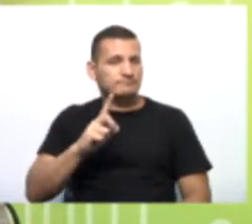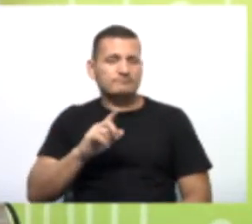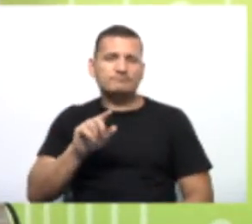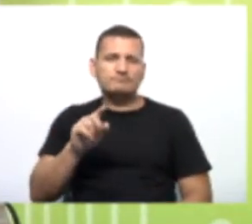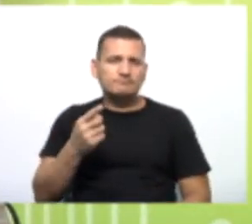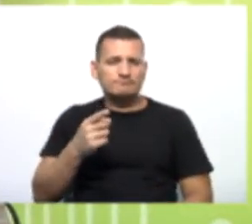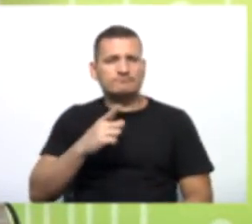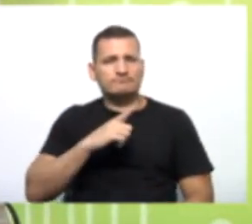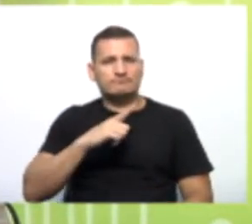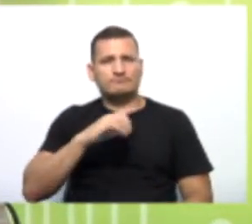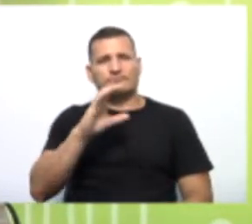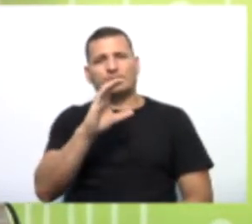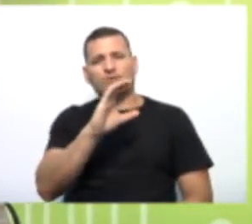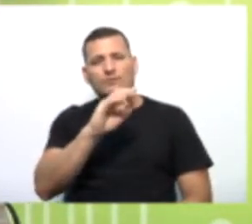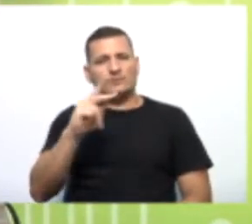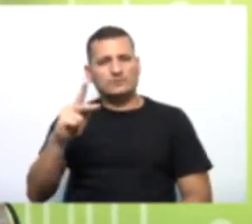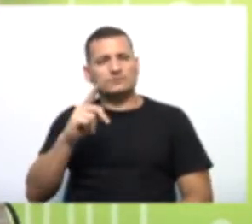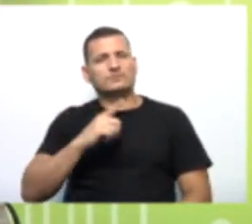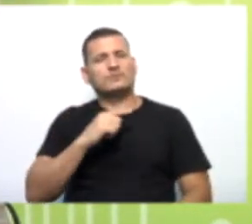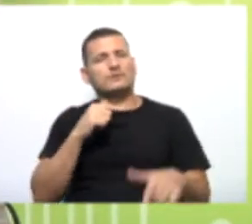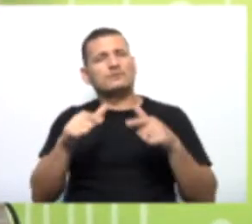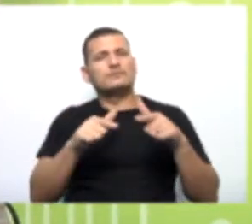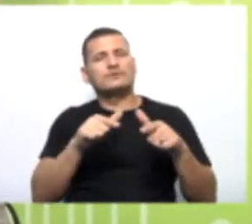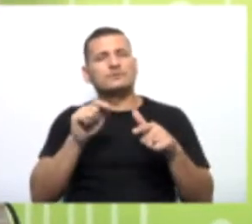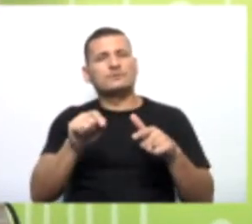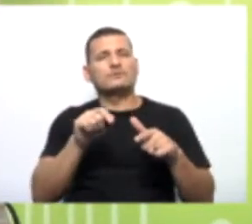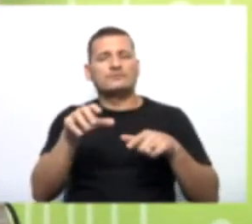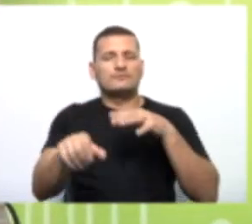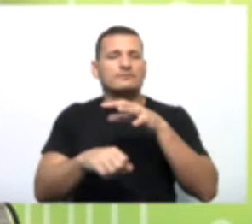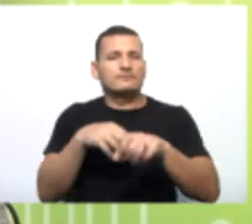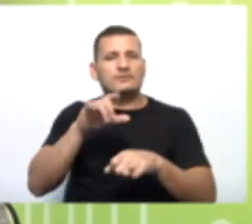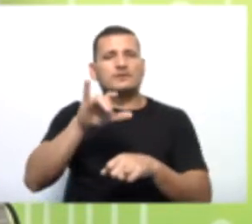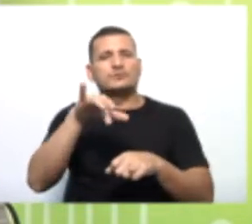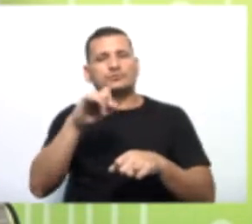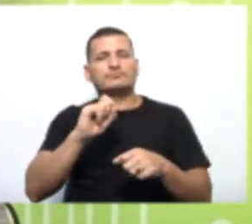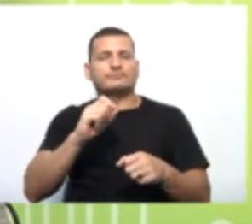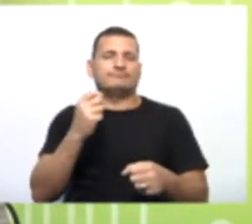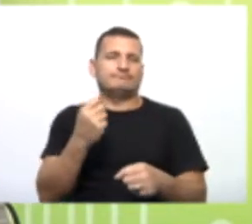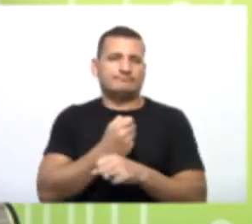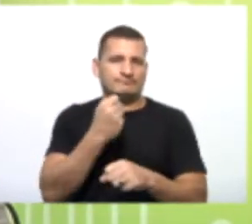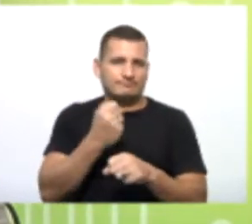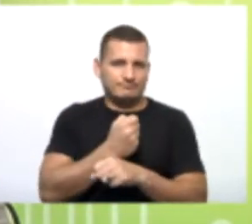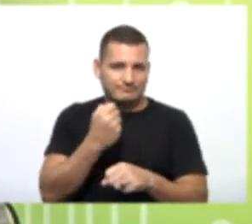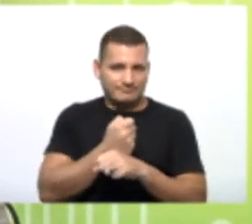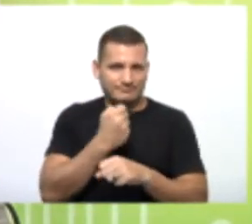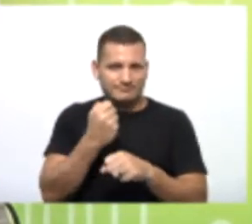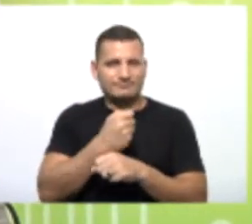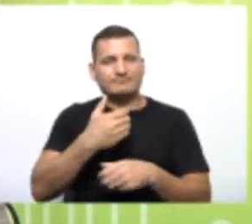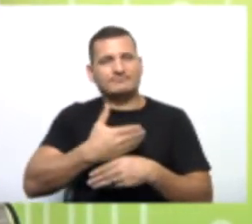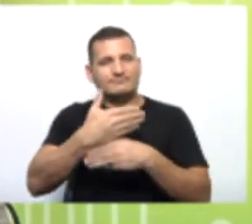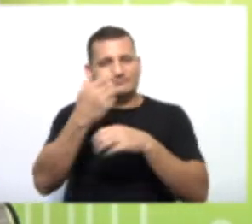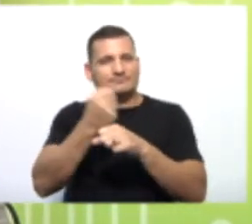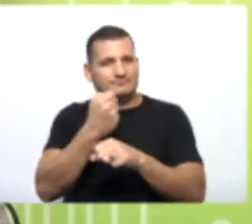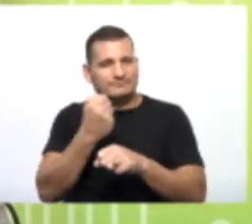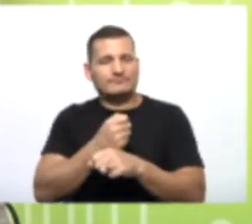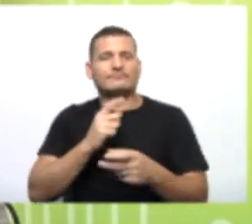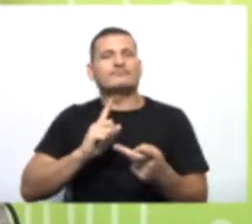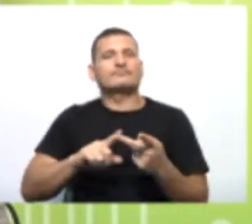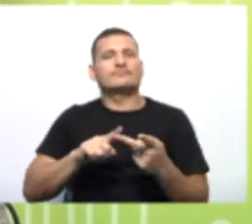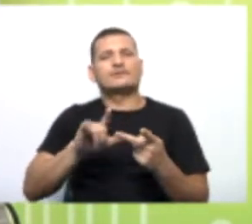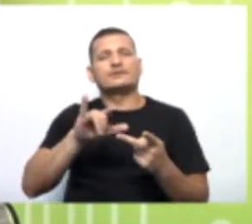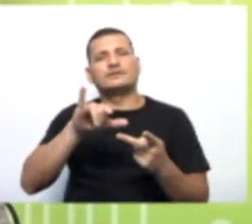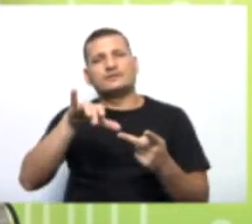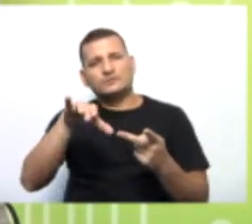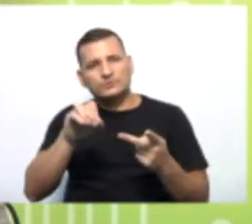tem cooperativas que trabalham diretamente com lixo. Lixo de construção civil, por exemplo, resto de construção civil, lixo de